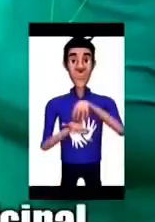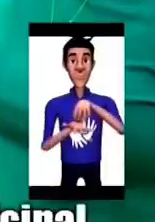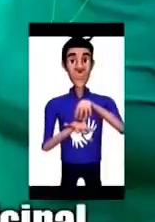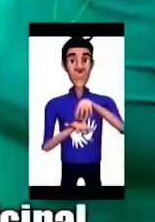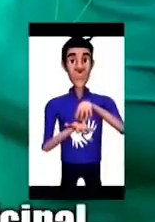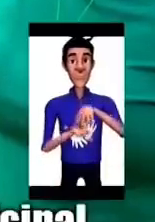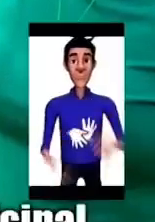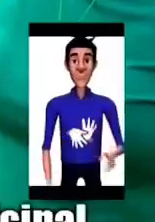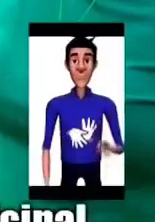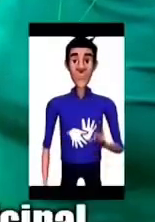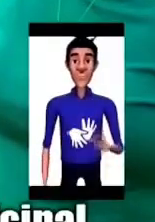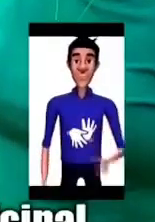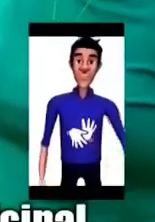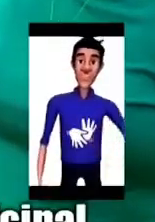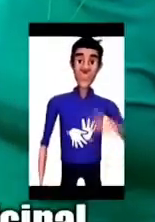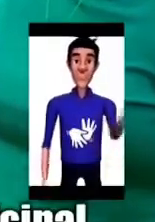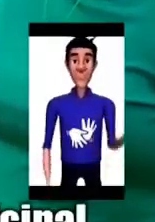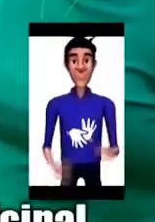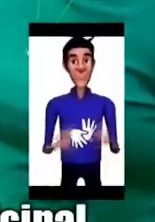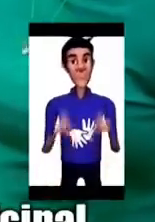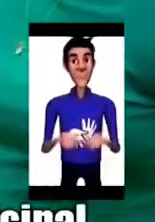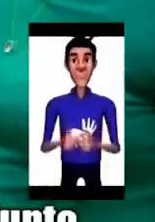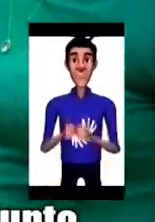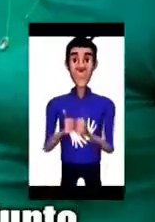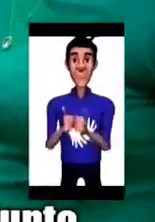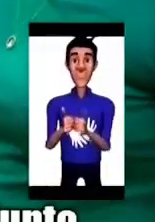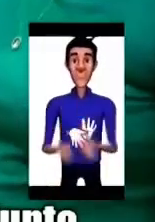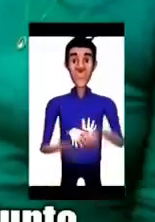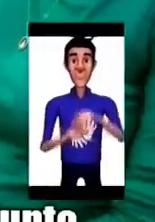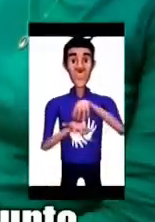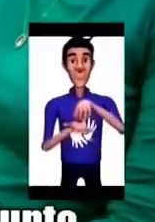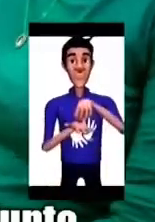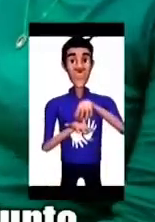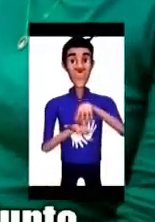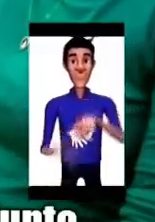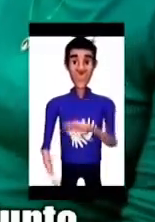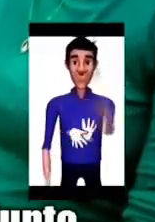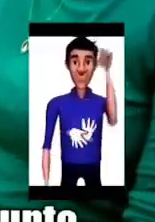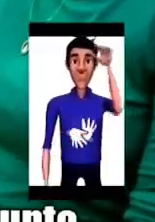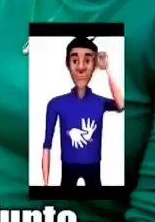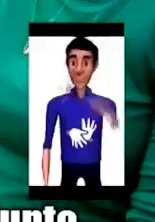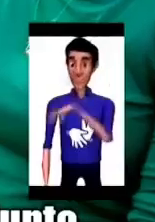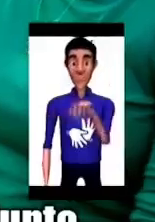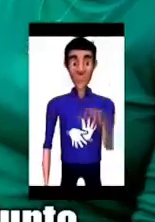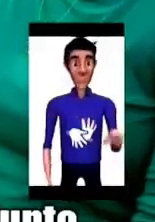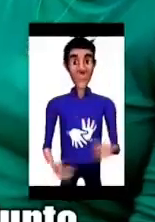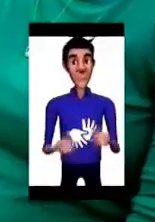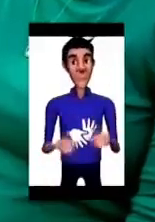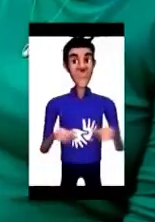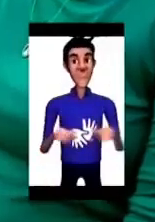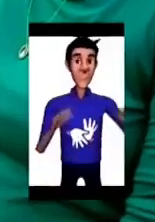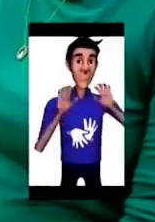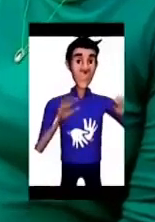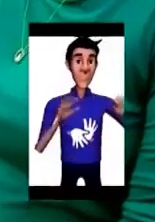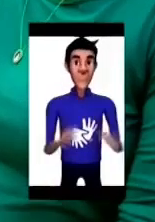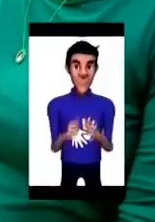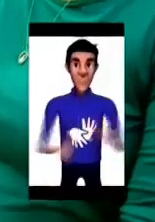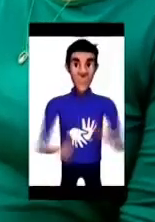nós precisamos mobilizar a Câmara Municipal, precisamos pressionar para que viesse junto com os